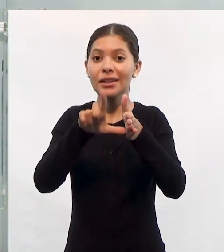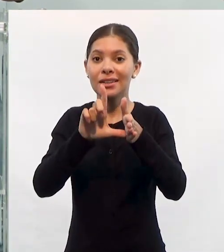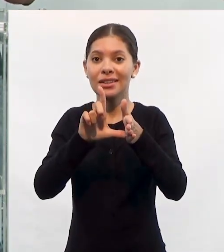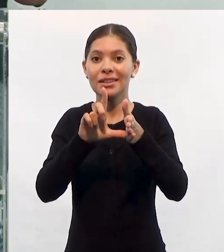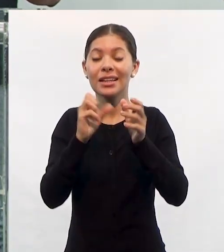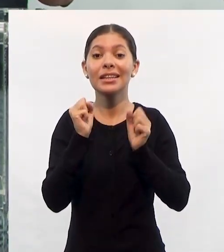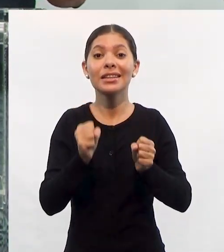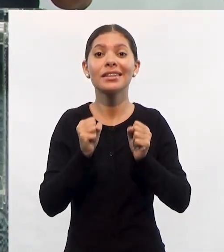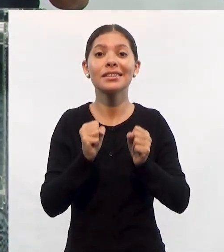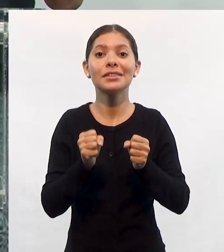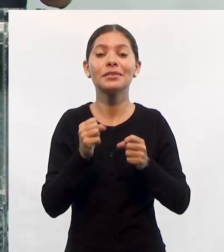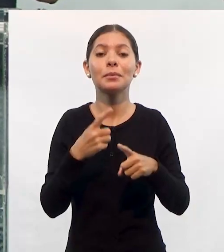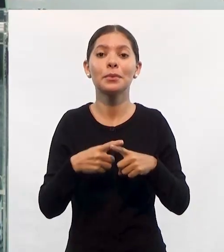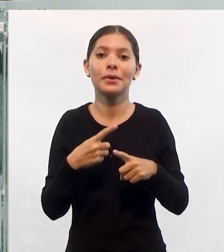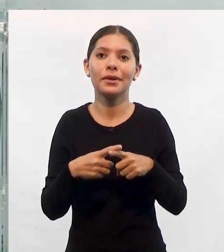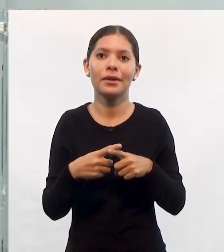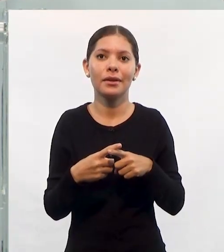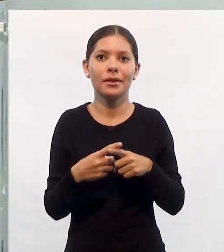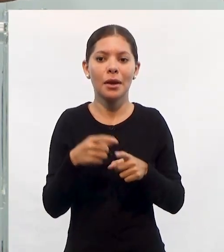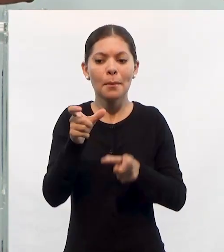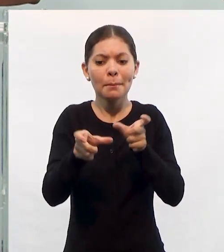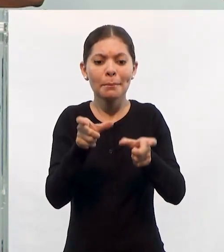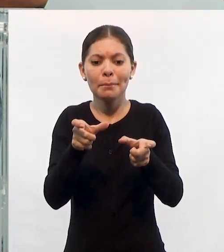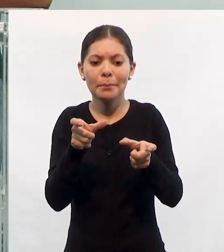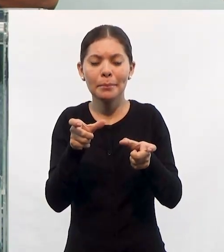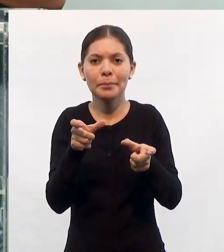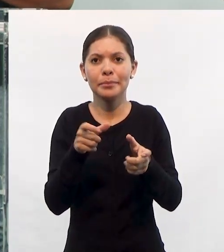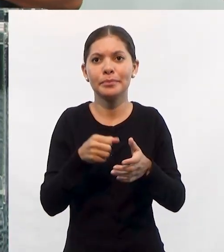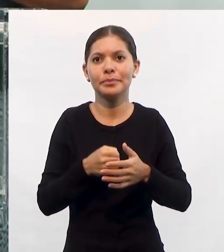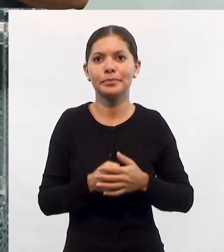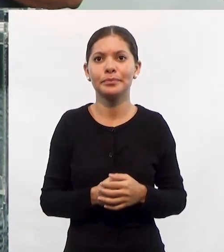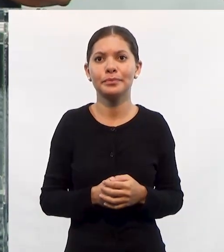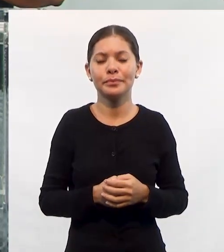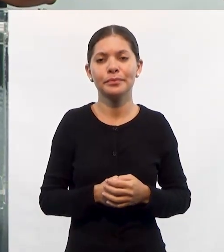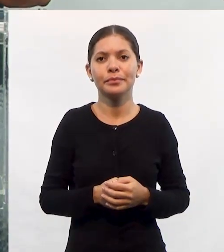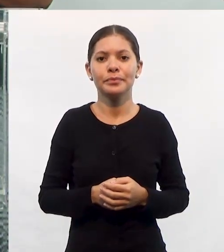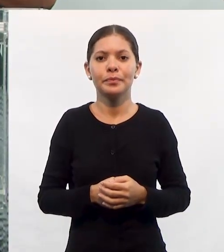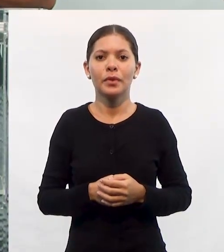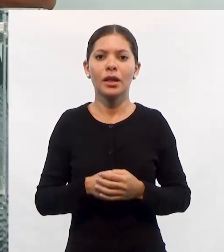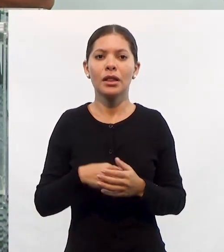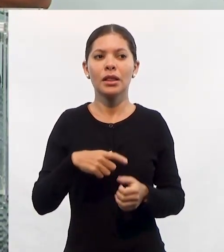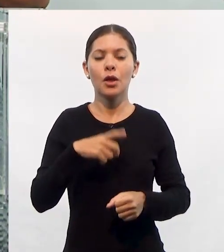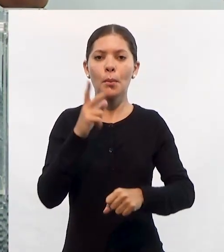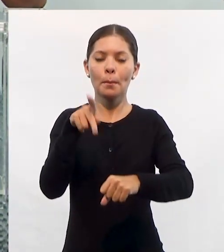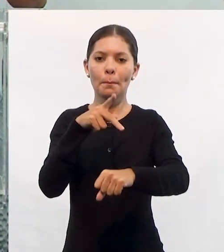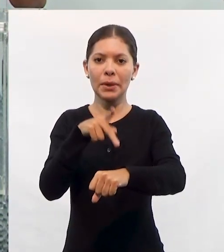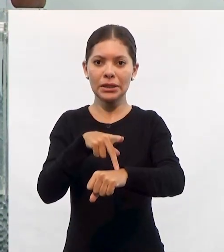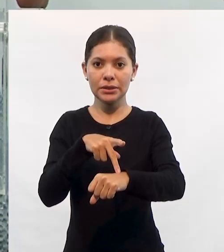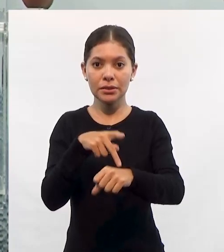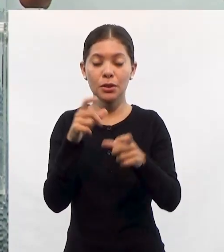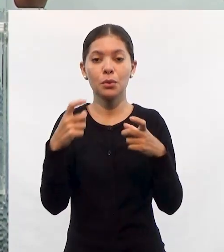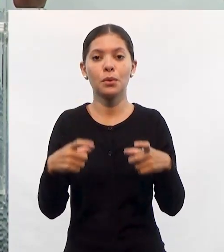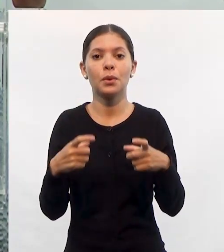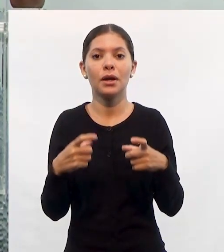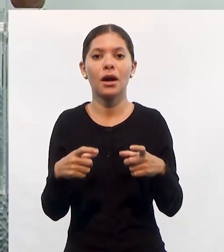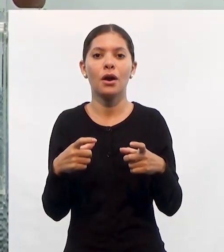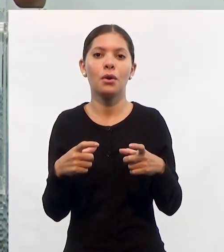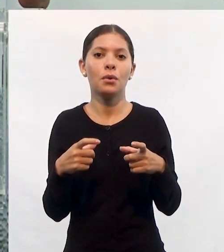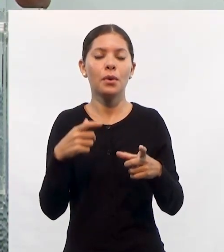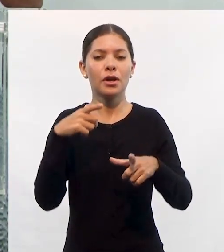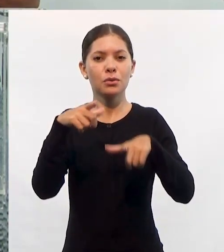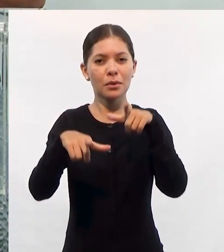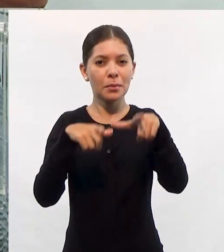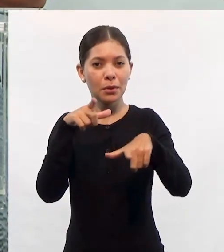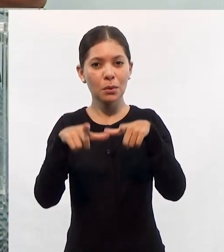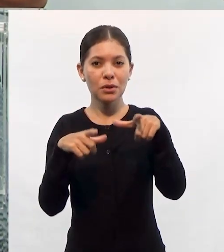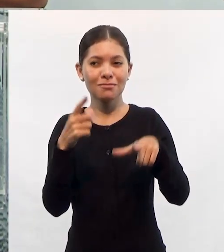porque a mão de obra é barata. Então, se nós temos um país em que um local em que a mão de obra